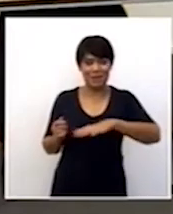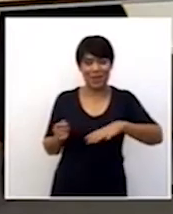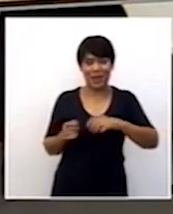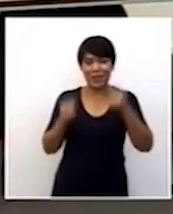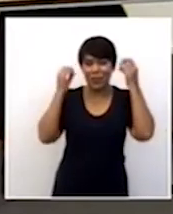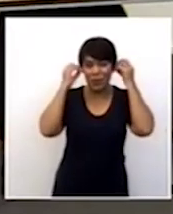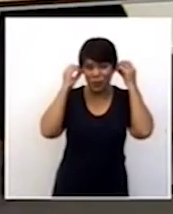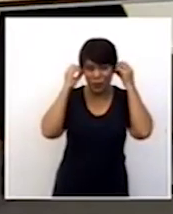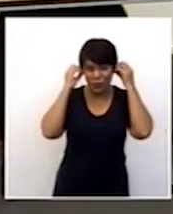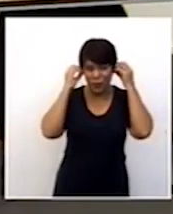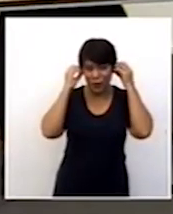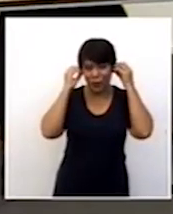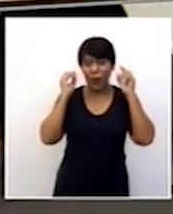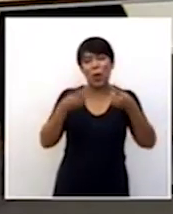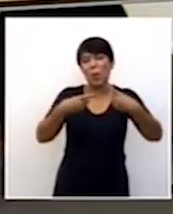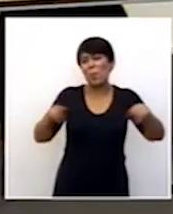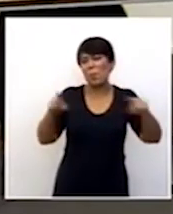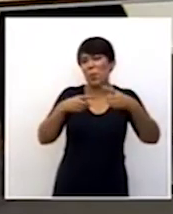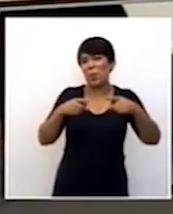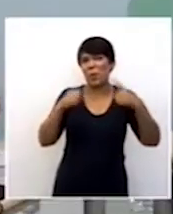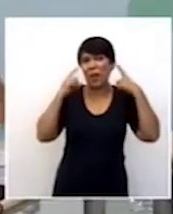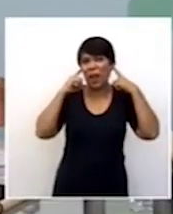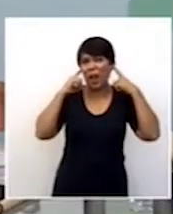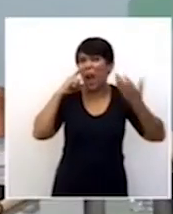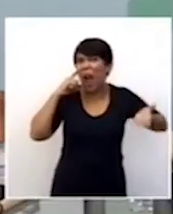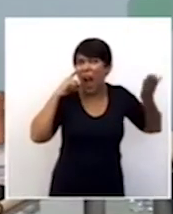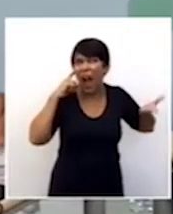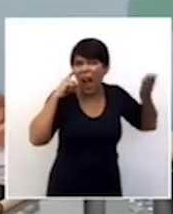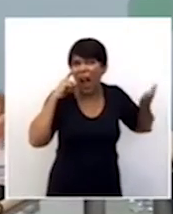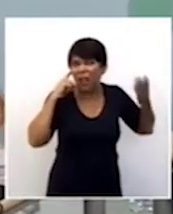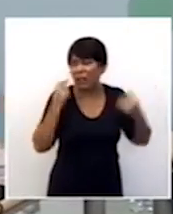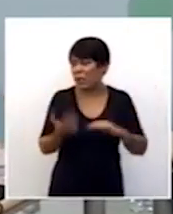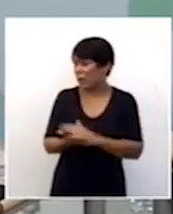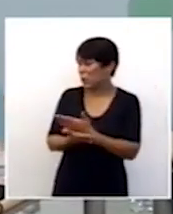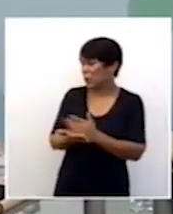fone de ouvido alto e ocupa dois lugares